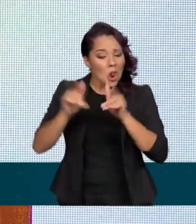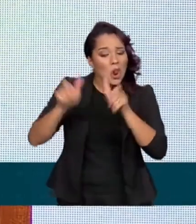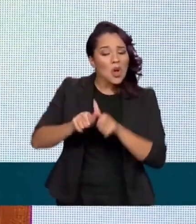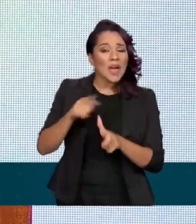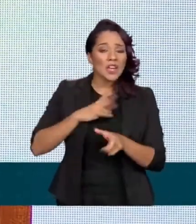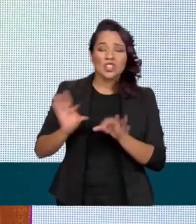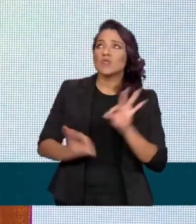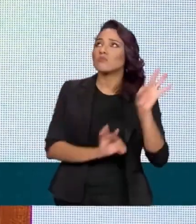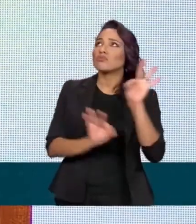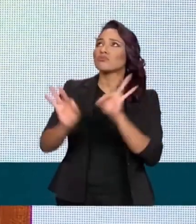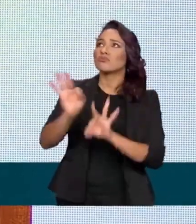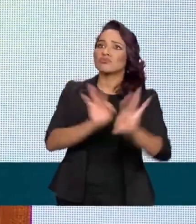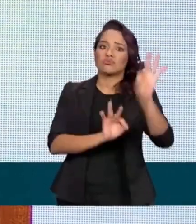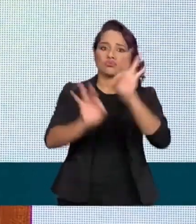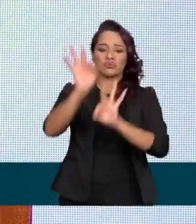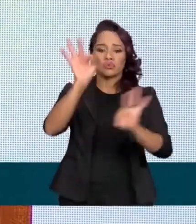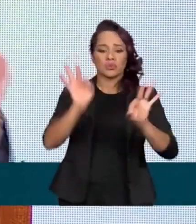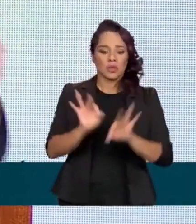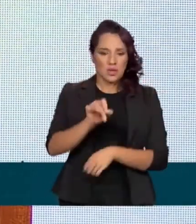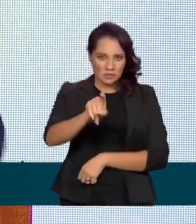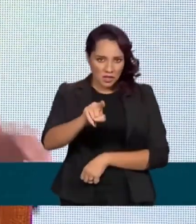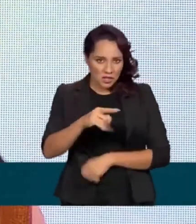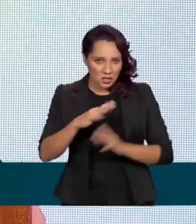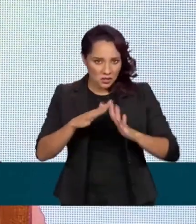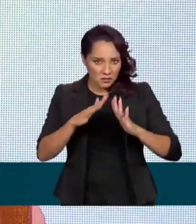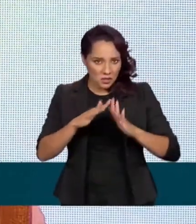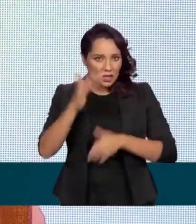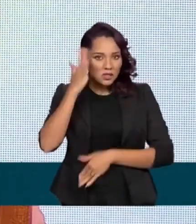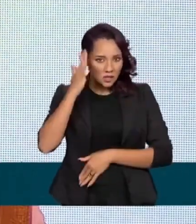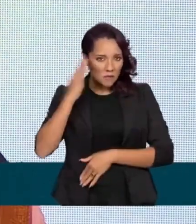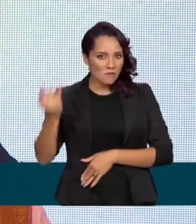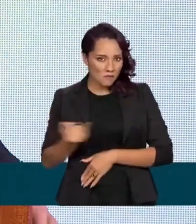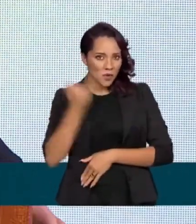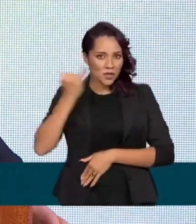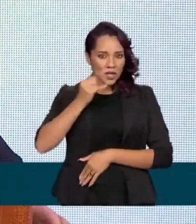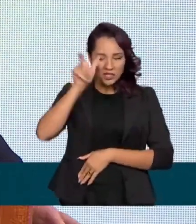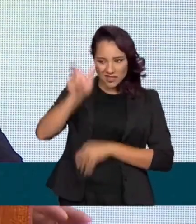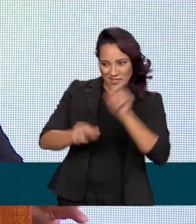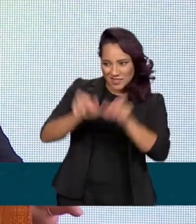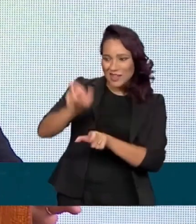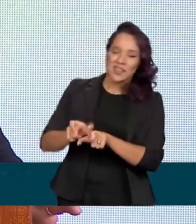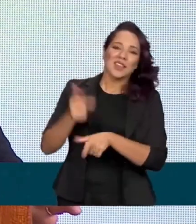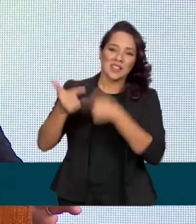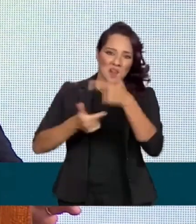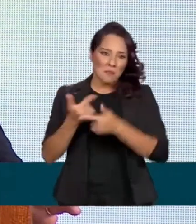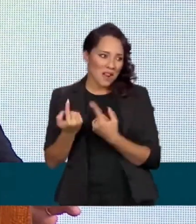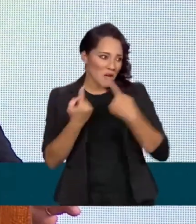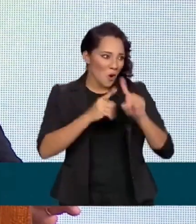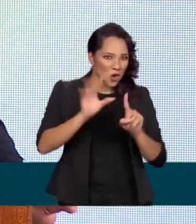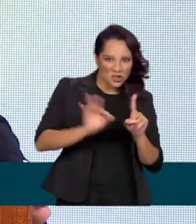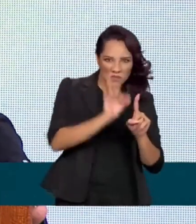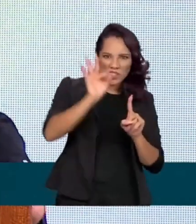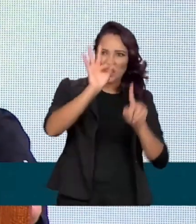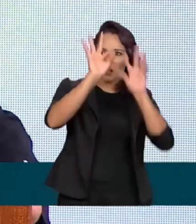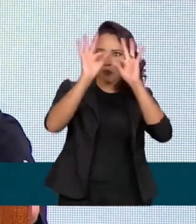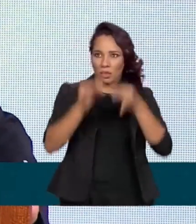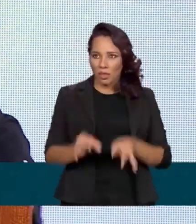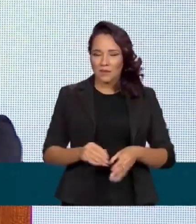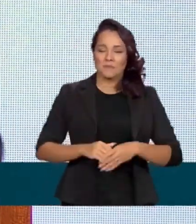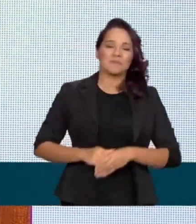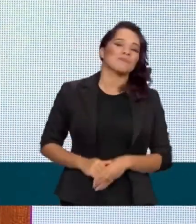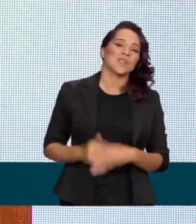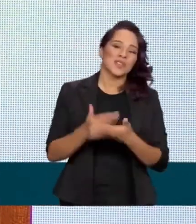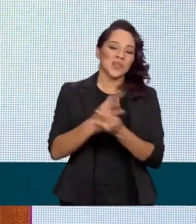tinha mosquito. Mas quem mora sabe a importância do nosso querido mata-mosquito. Então,